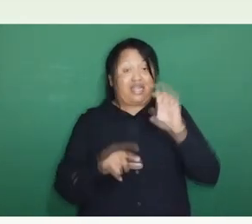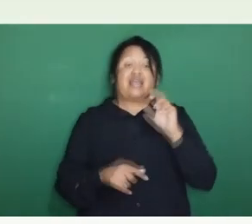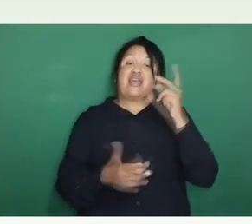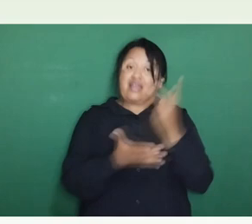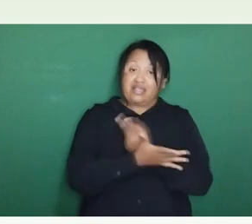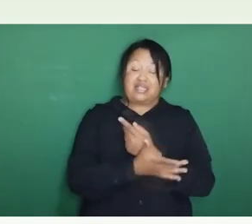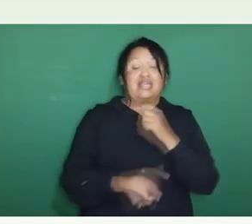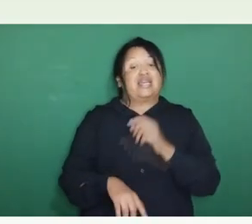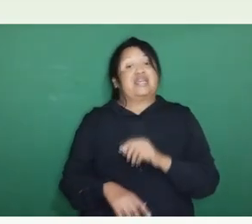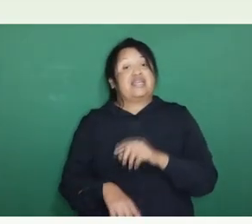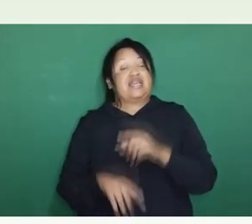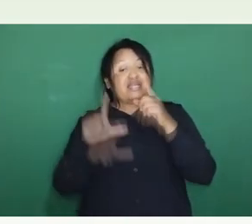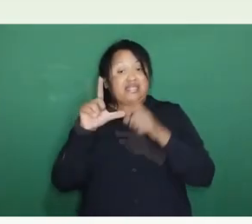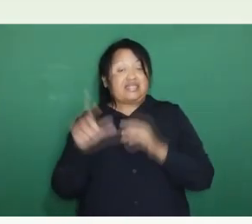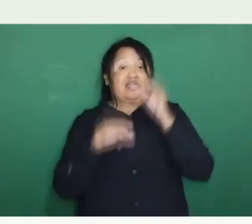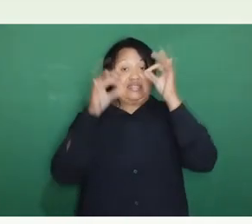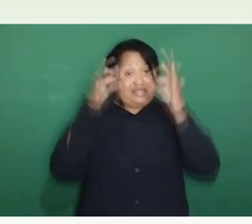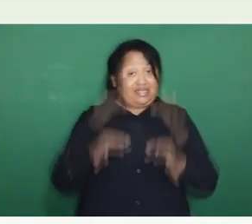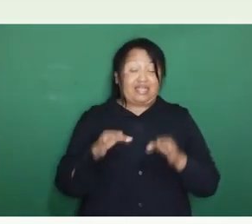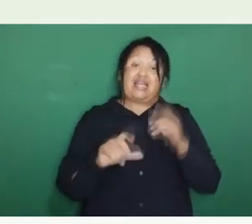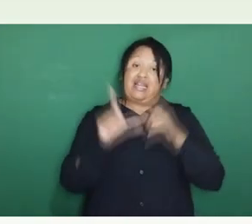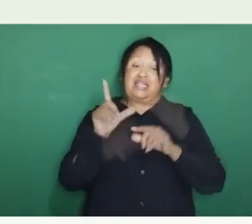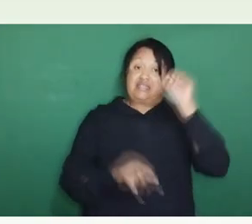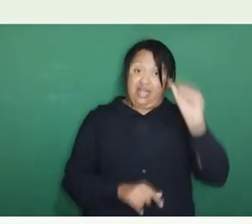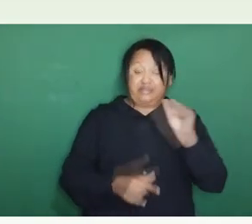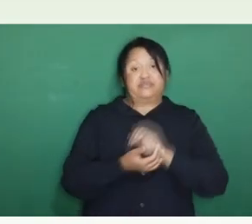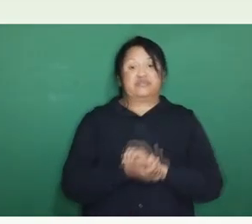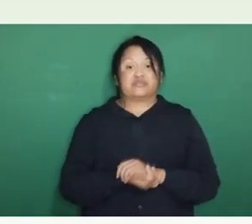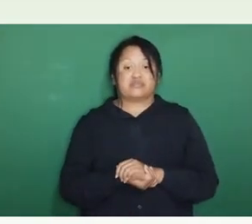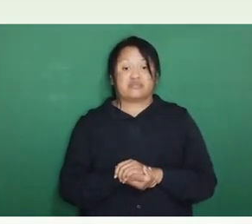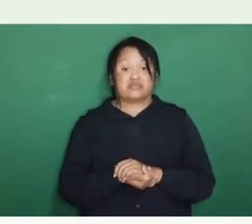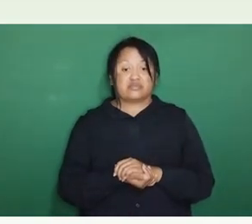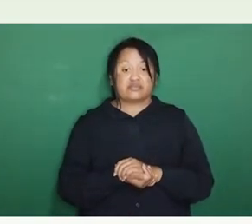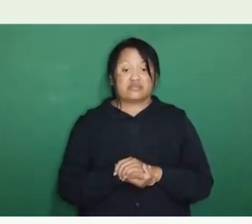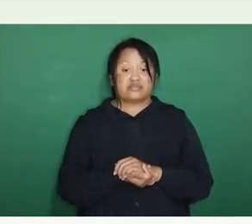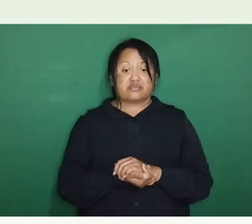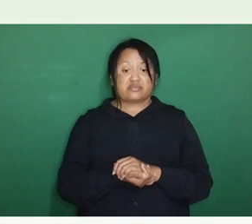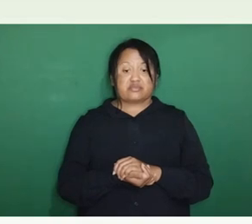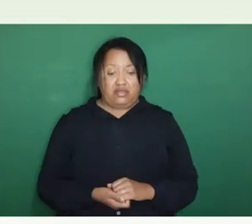falsa e a alternativa correta é a letra a